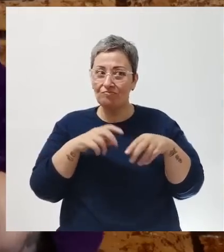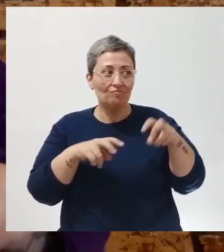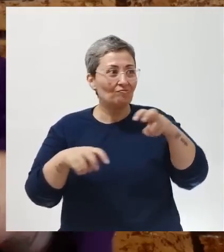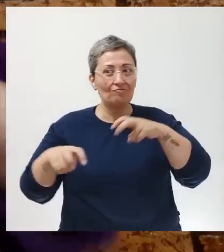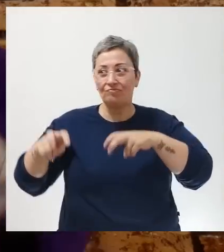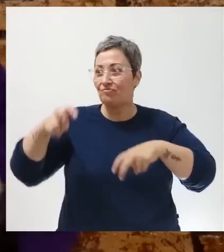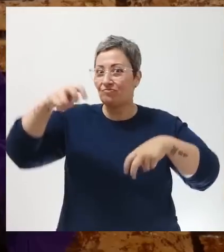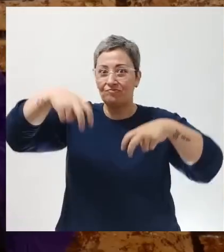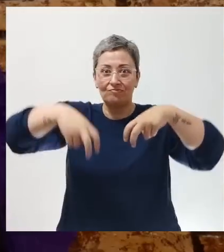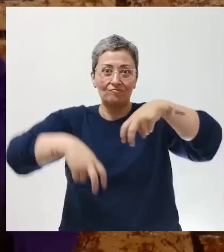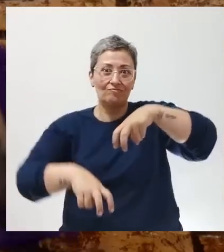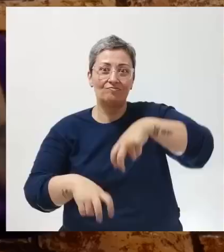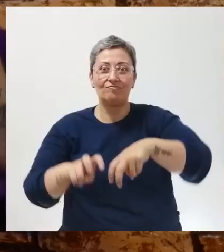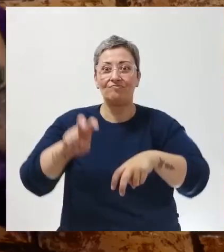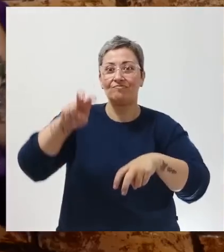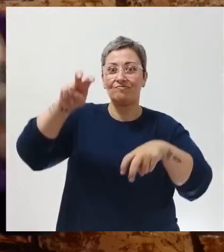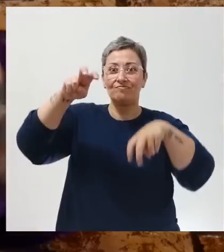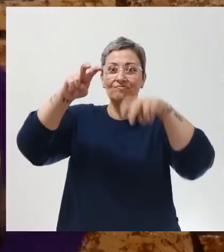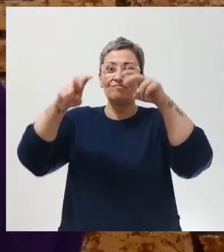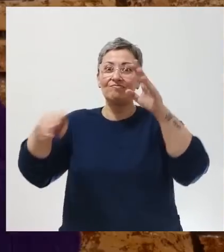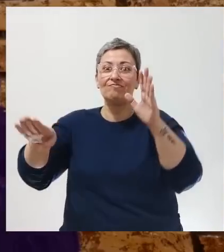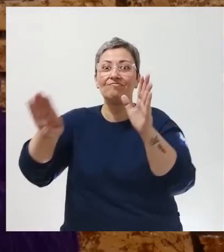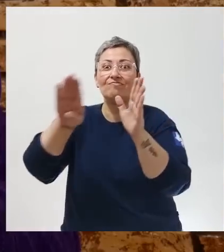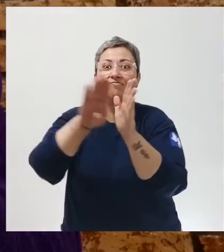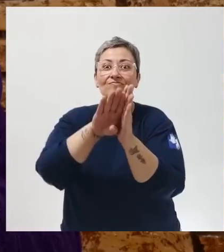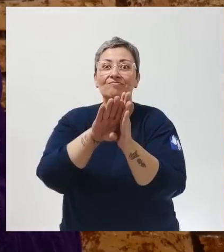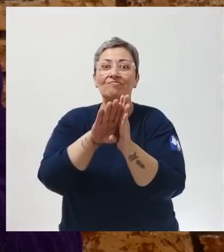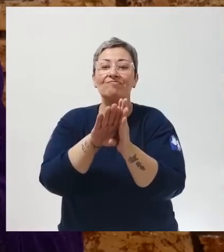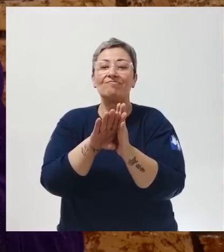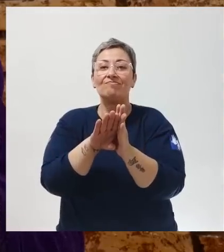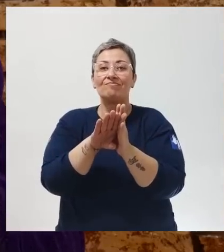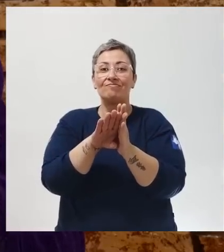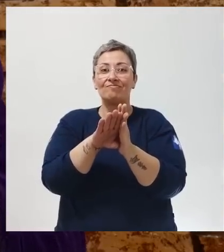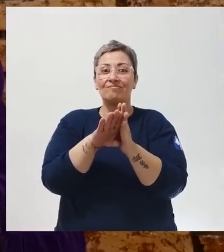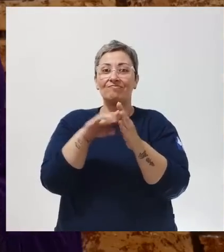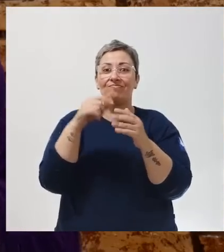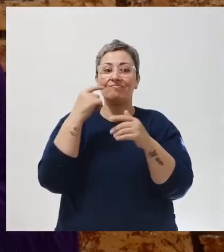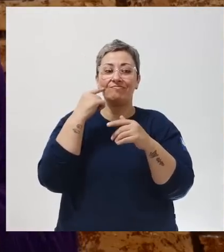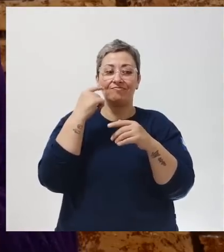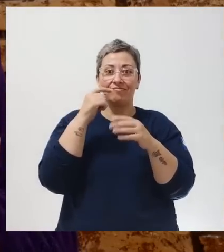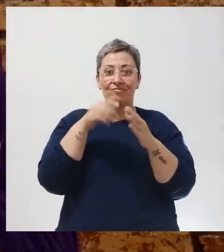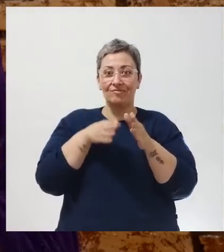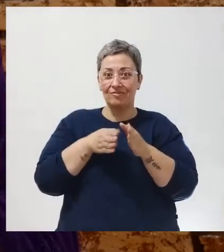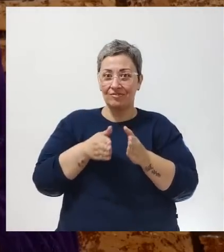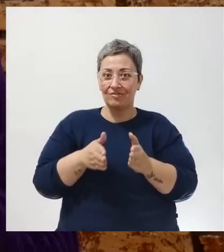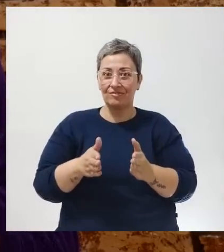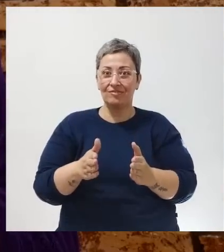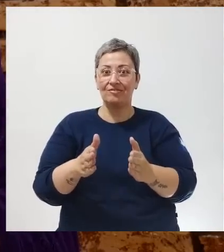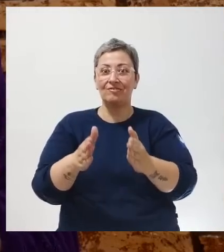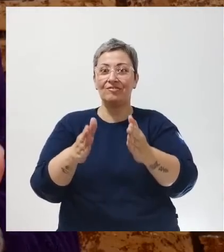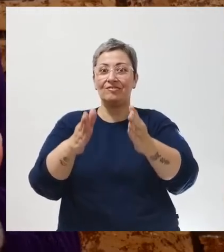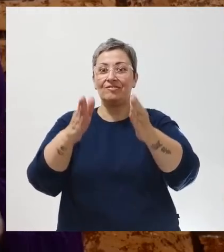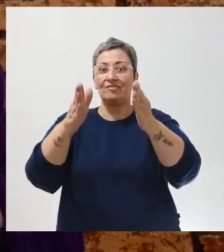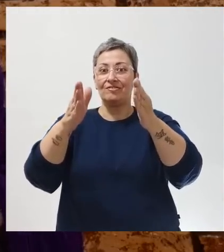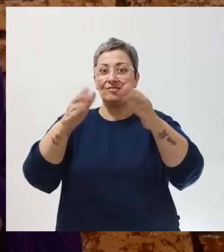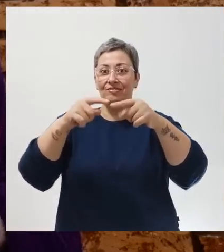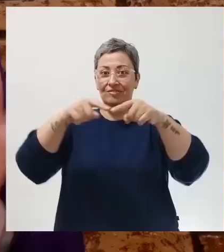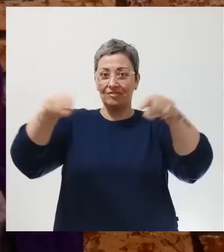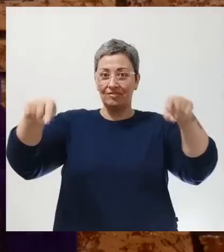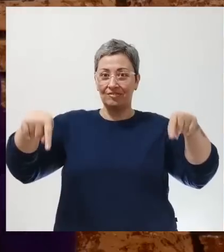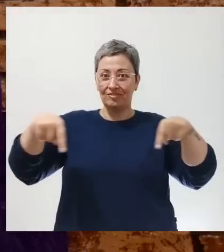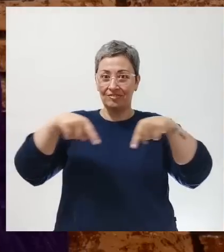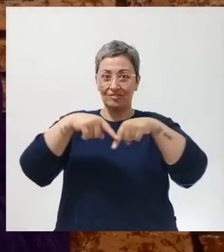atravessou salões, desceu escadas, subiu degraus até chegar ao corredor das salas